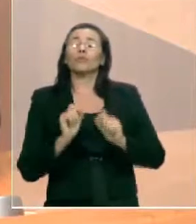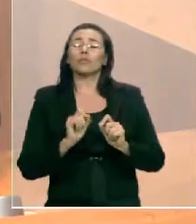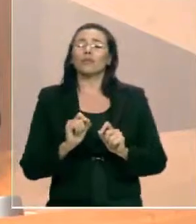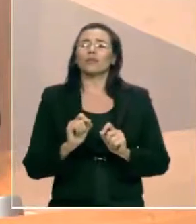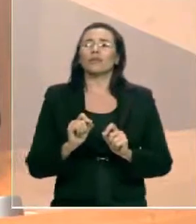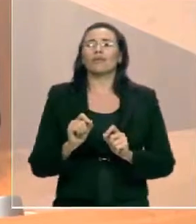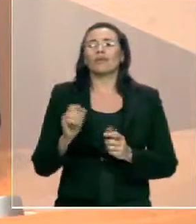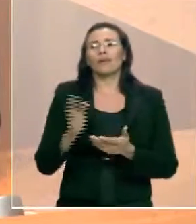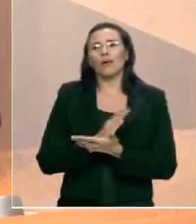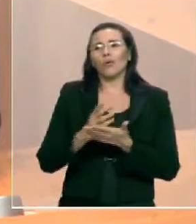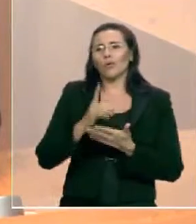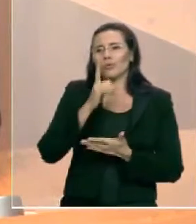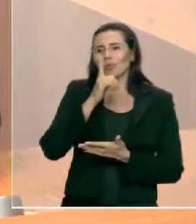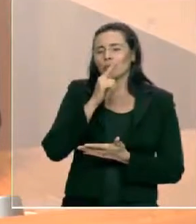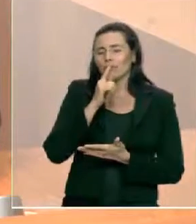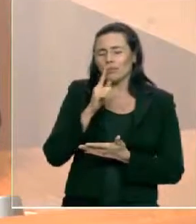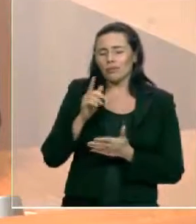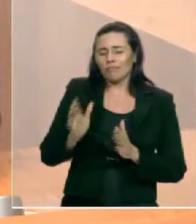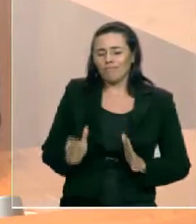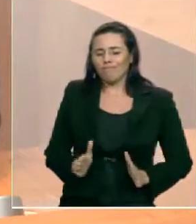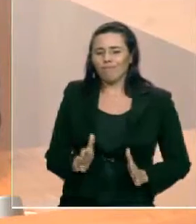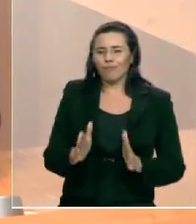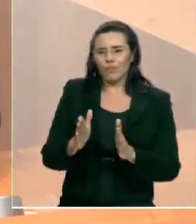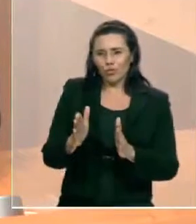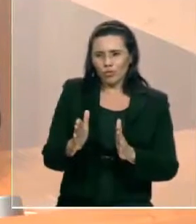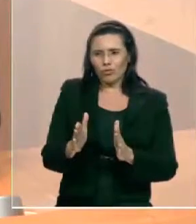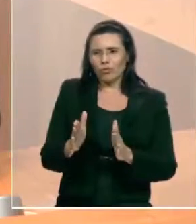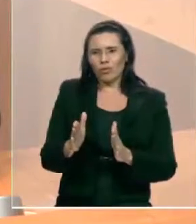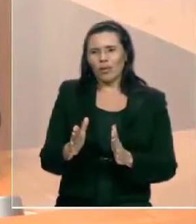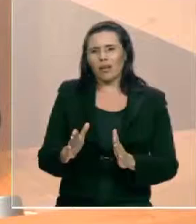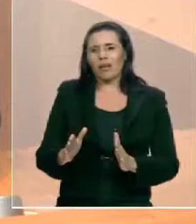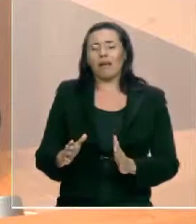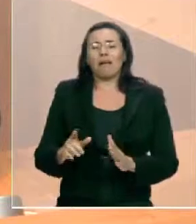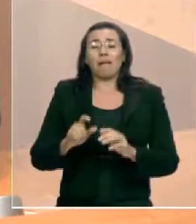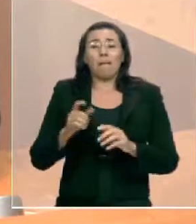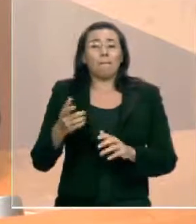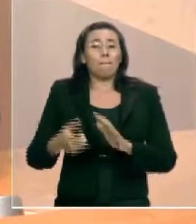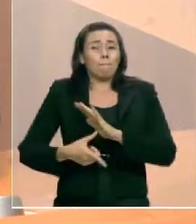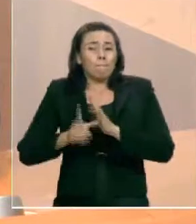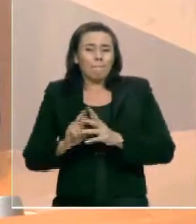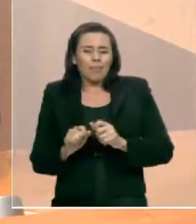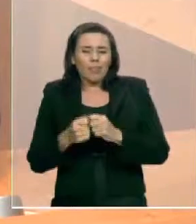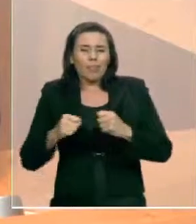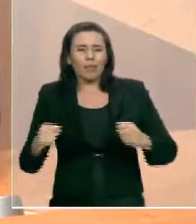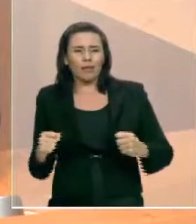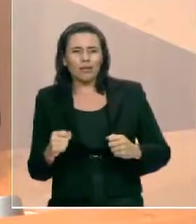preocupação que criei essa proposta e